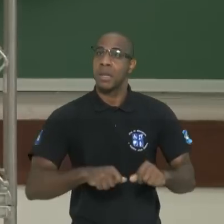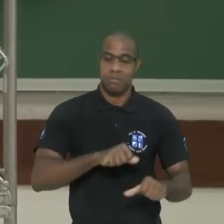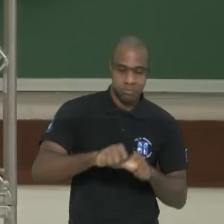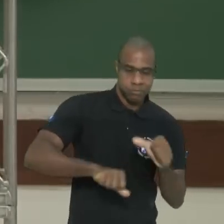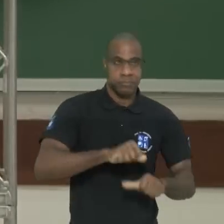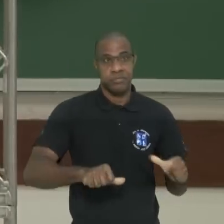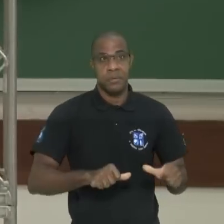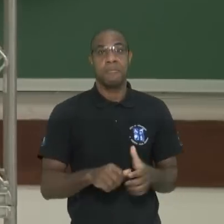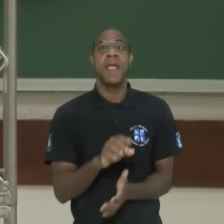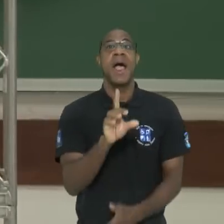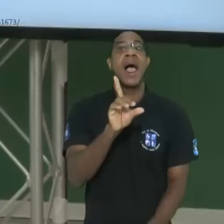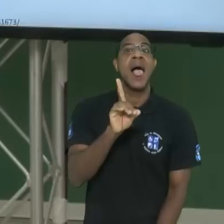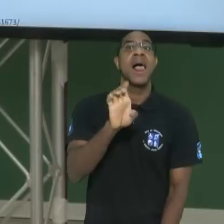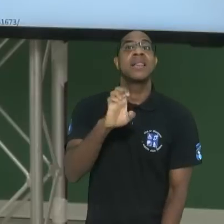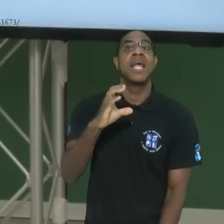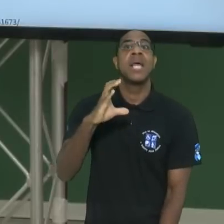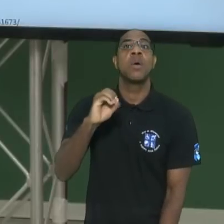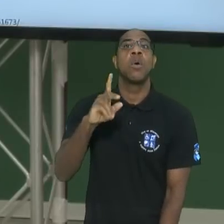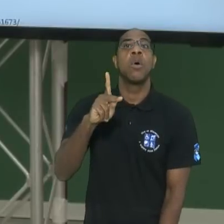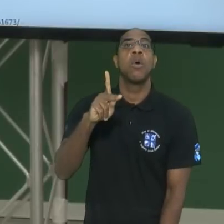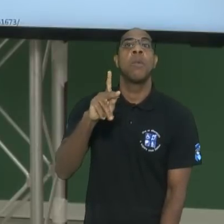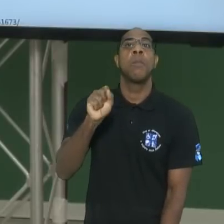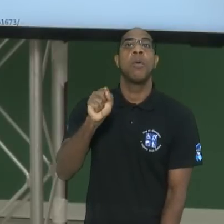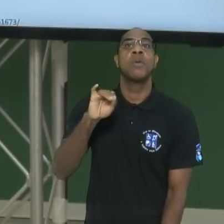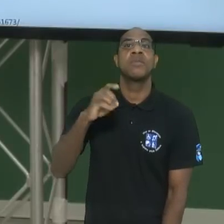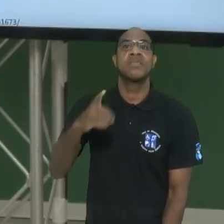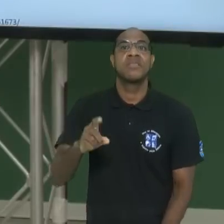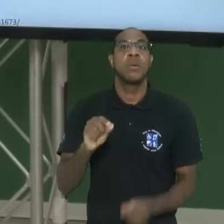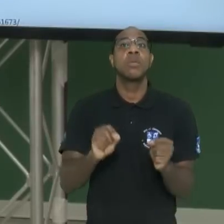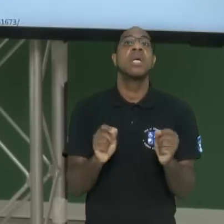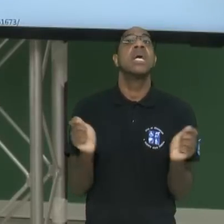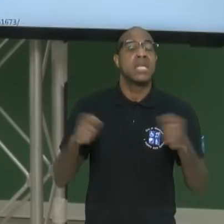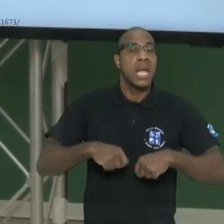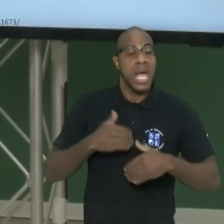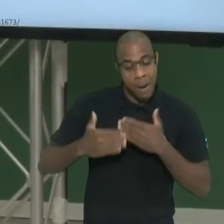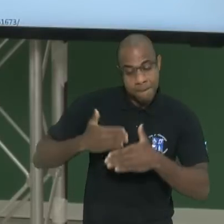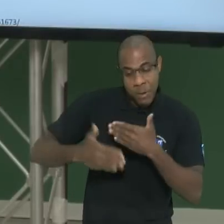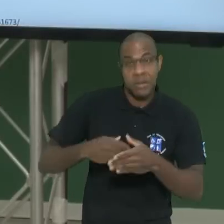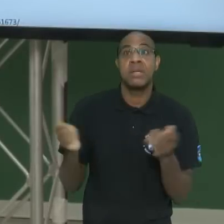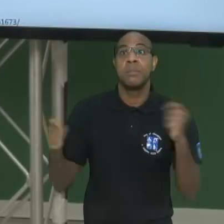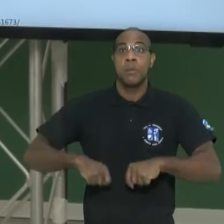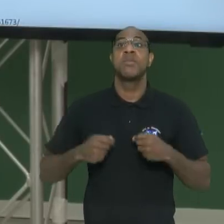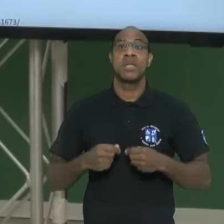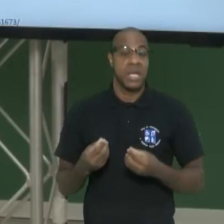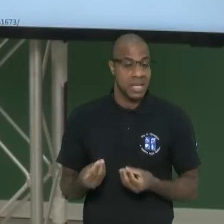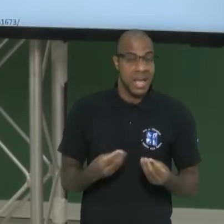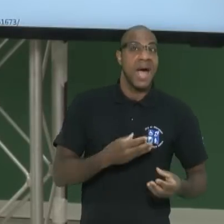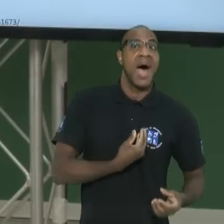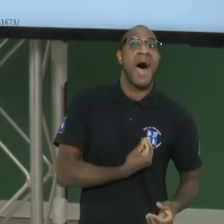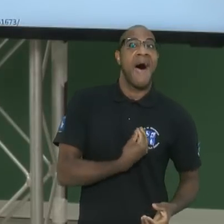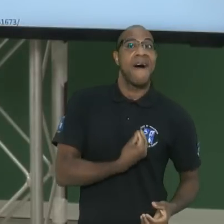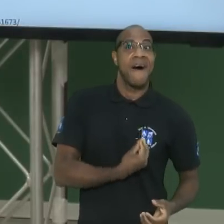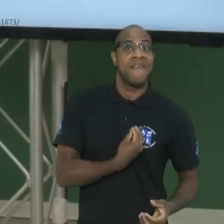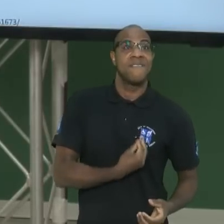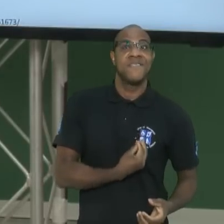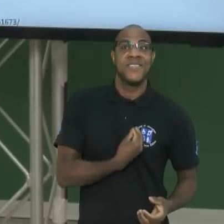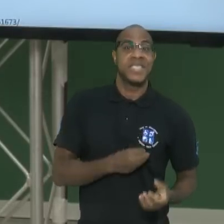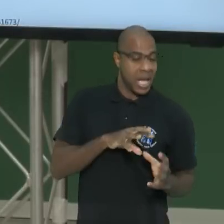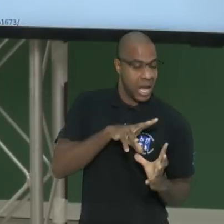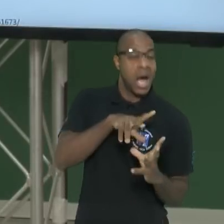Então, a decomposição é um processo, pessoal, que permite a vida no planeta Terra. Sem a